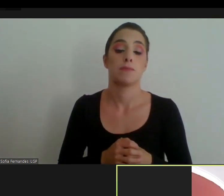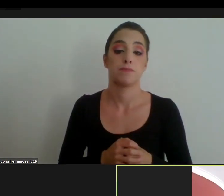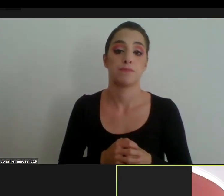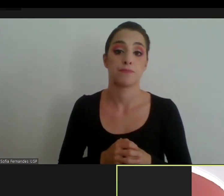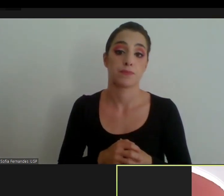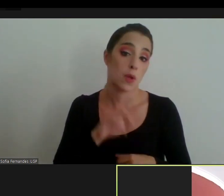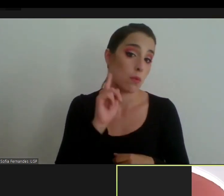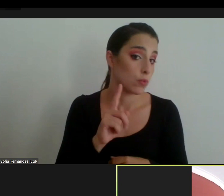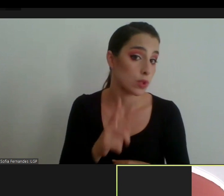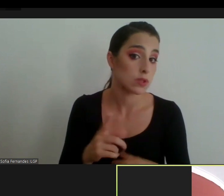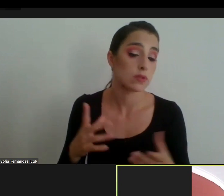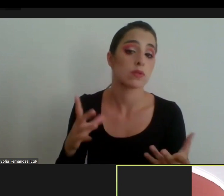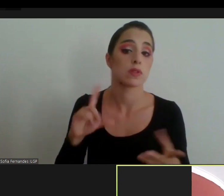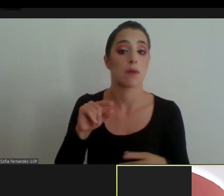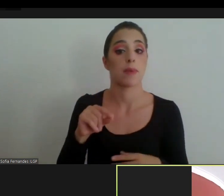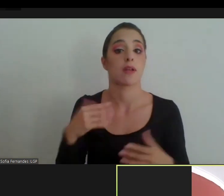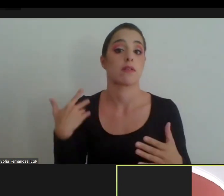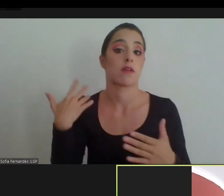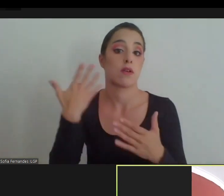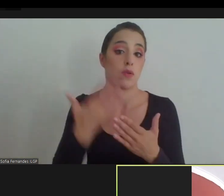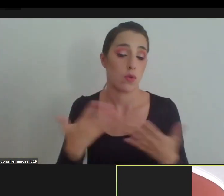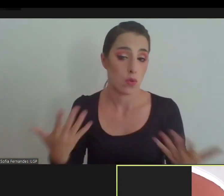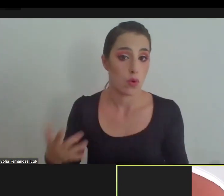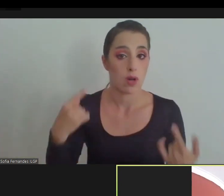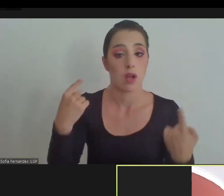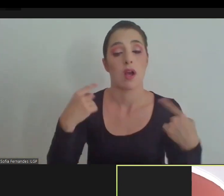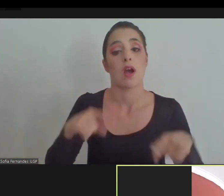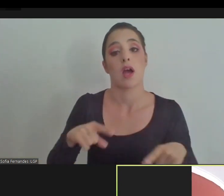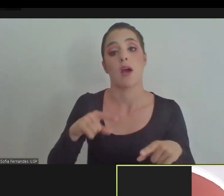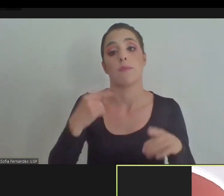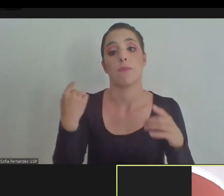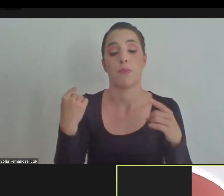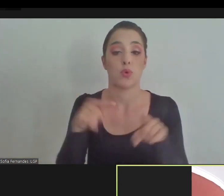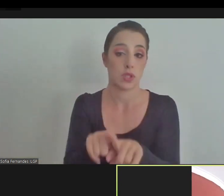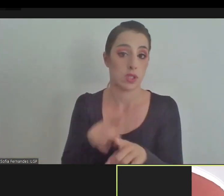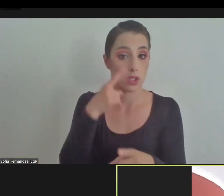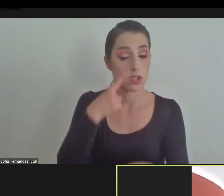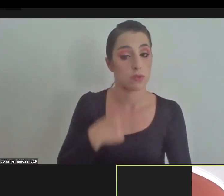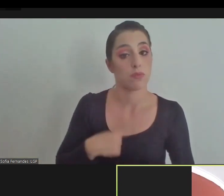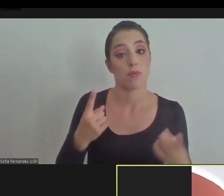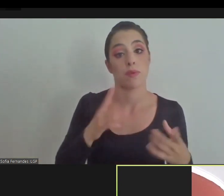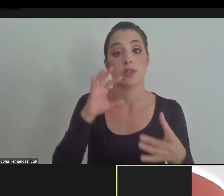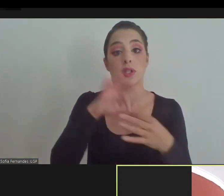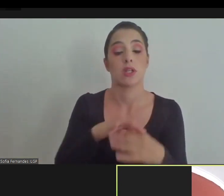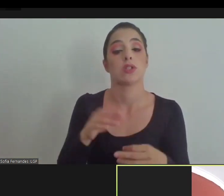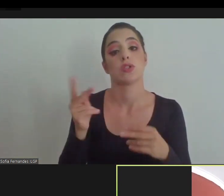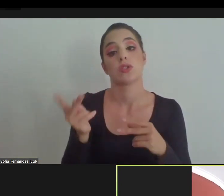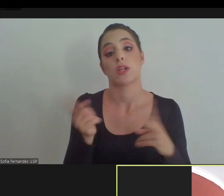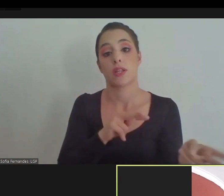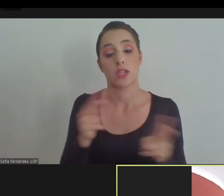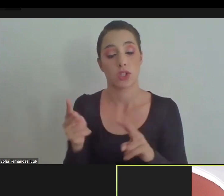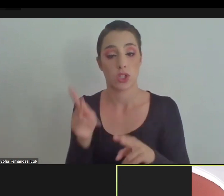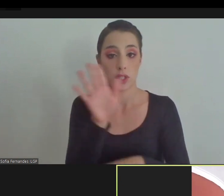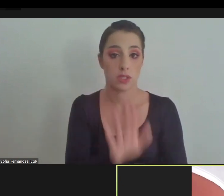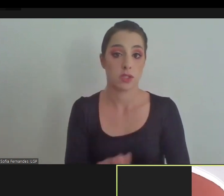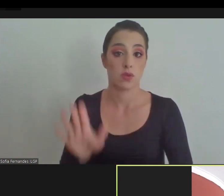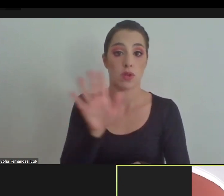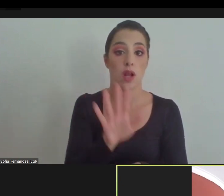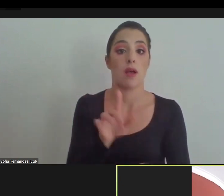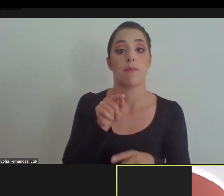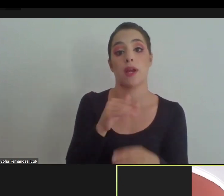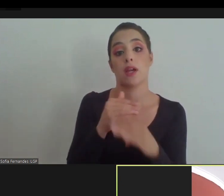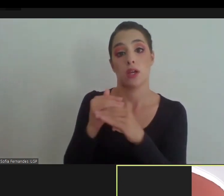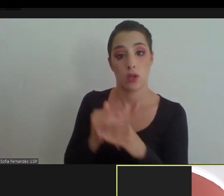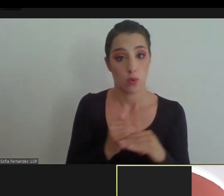Por isso tem havido também políticas públicas temos assim uma estratégia nacional para a igualdade e equidade